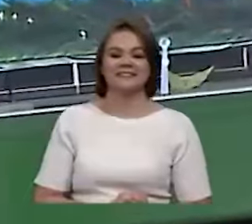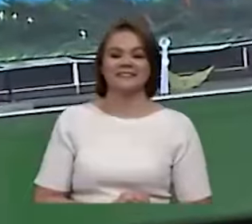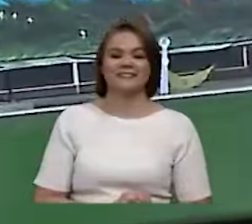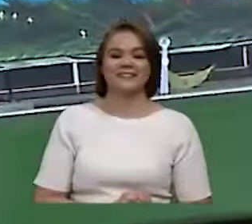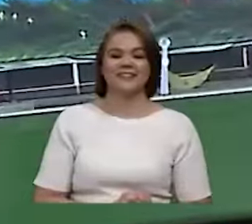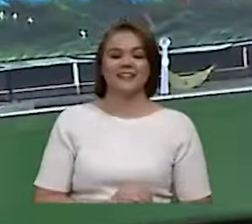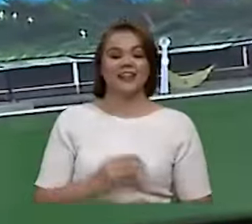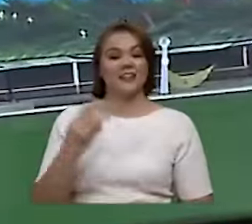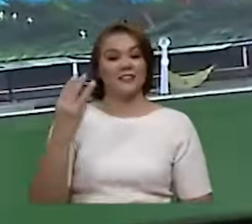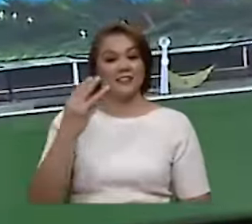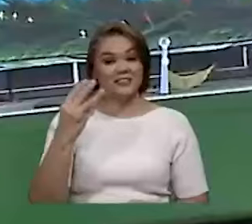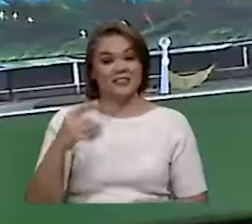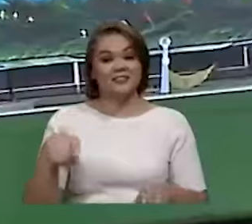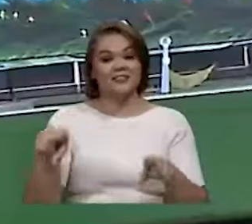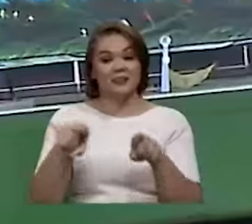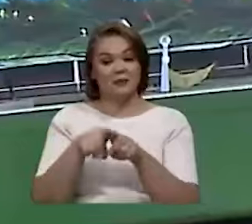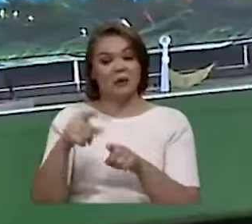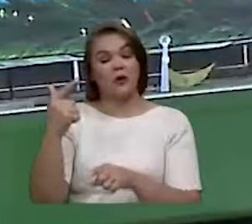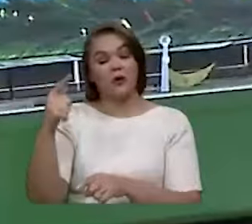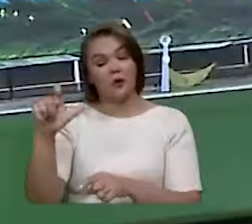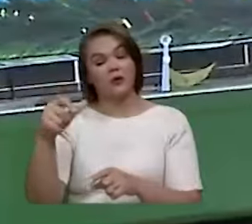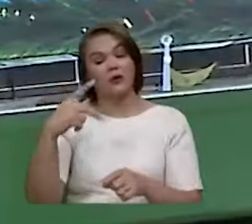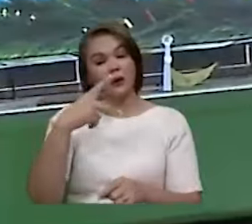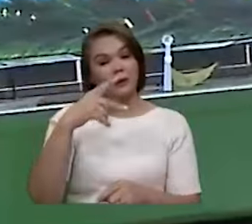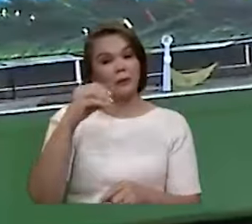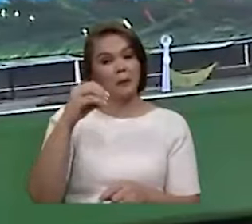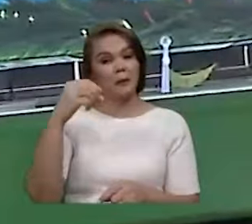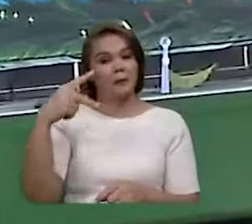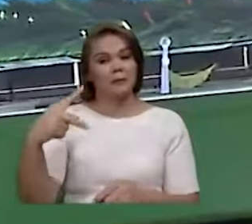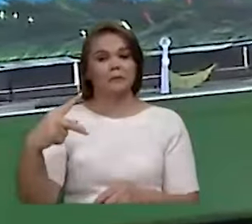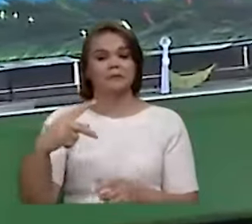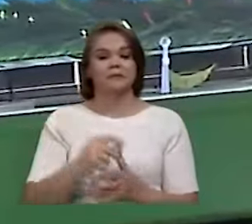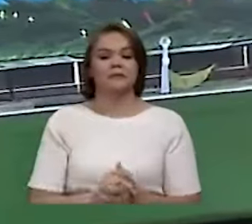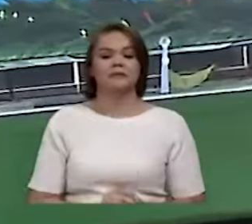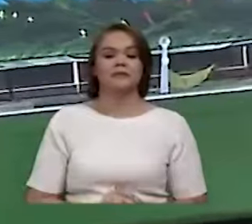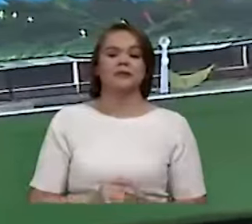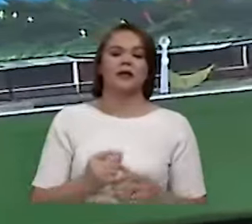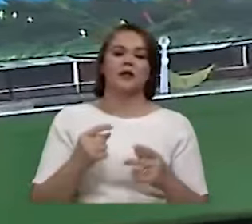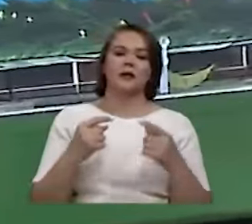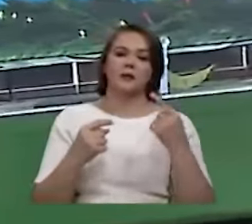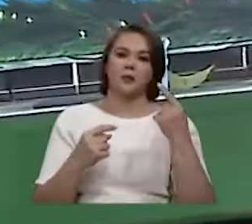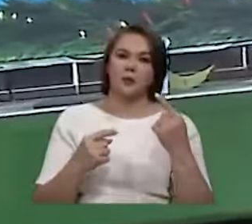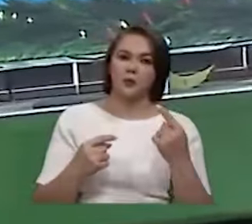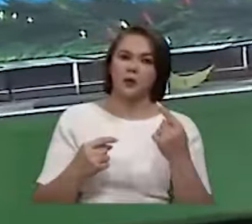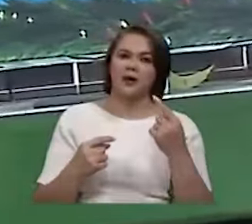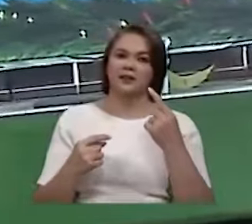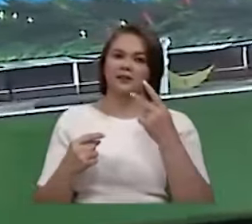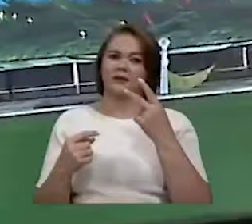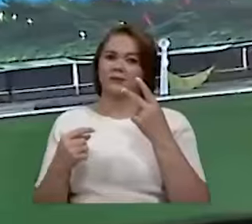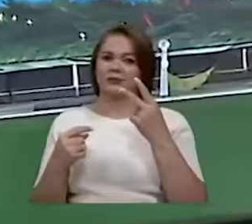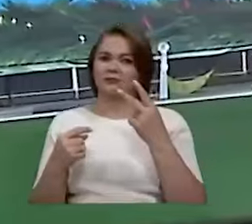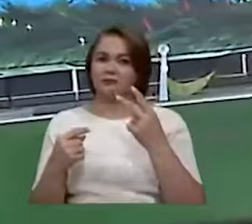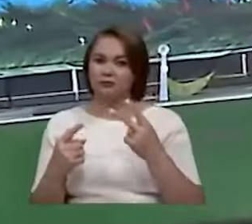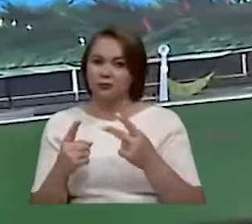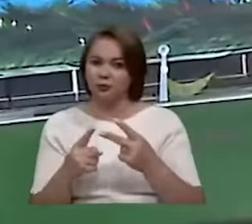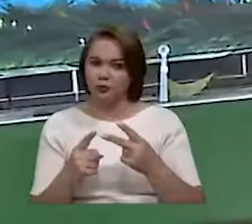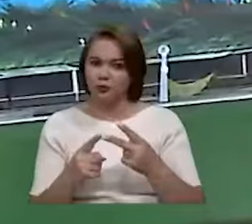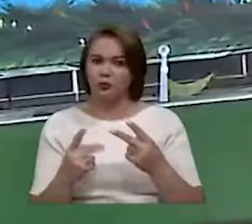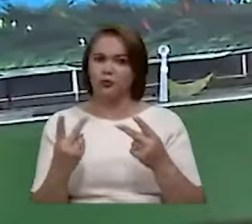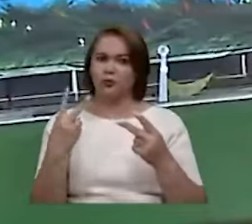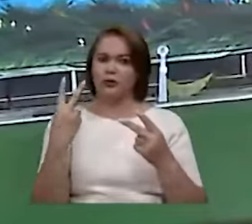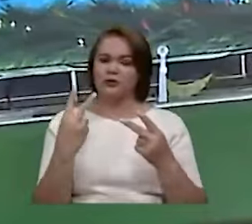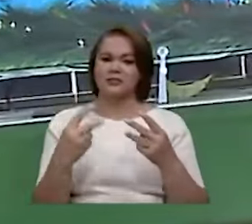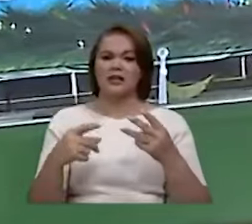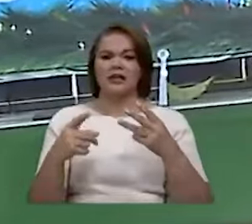pop. Terceiro prêmio especial, tem outra Honda Pop. Ou seja, no primeiro tem uma, no segundo tem mais outra, no terceiro tem